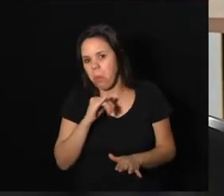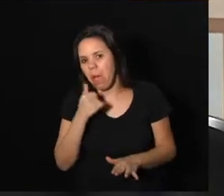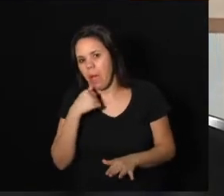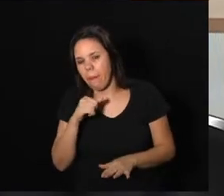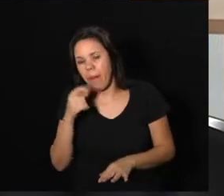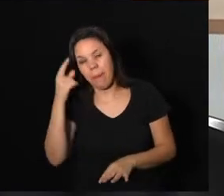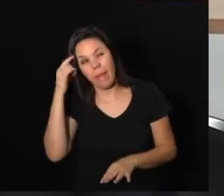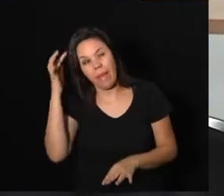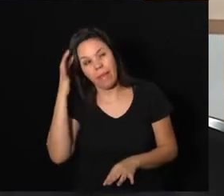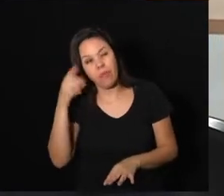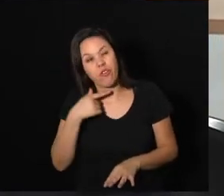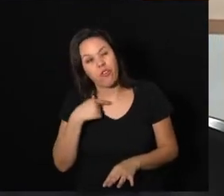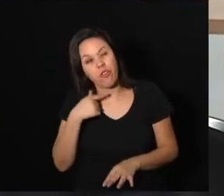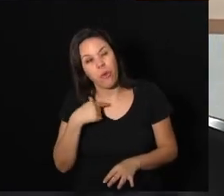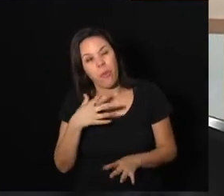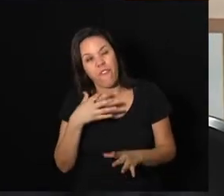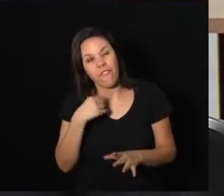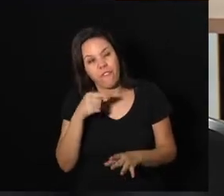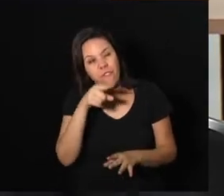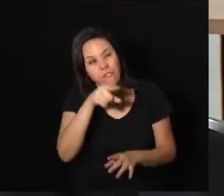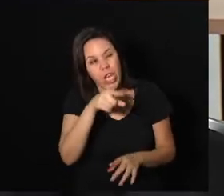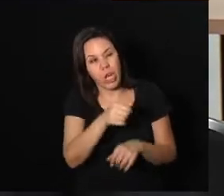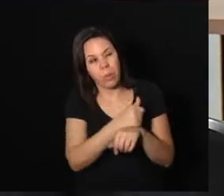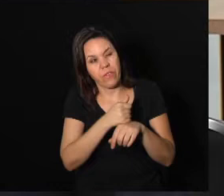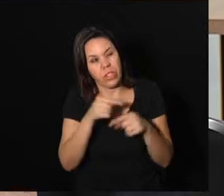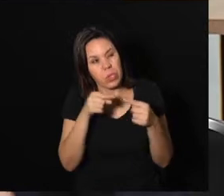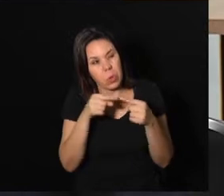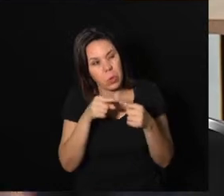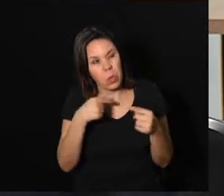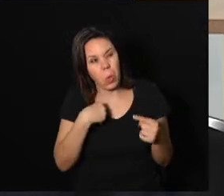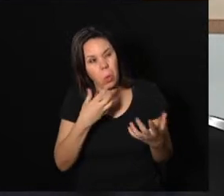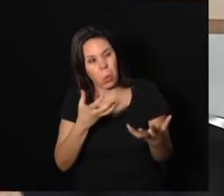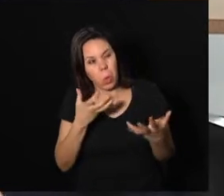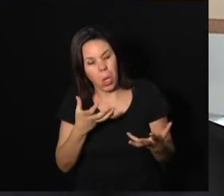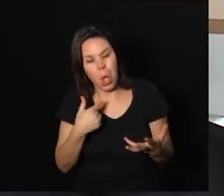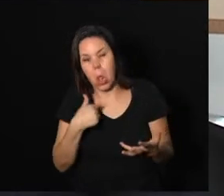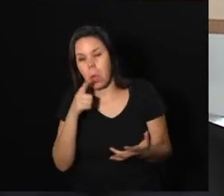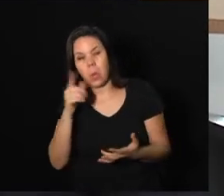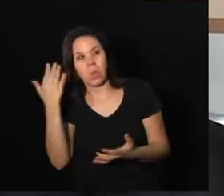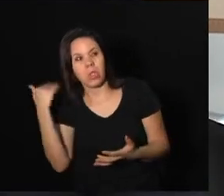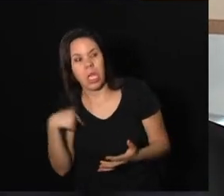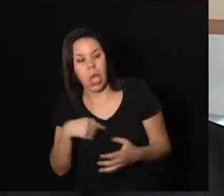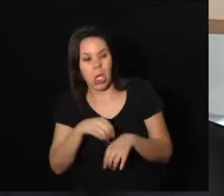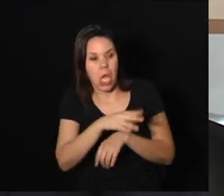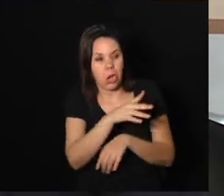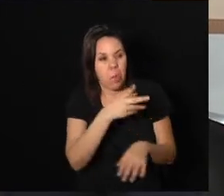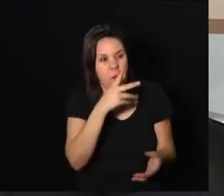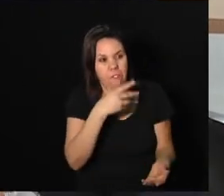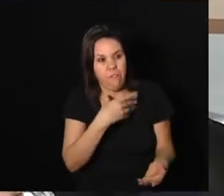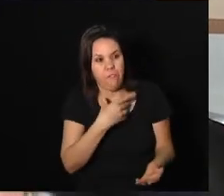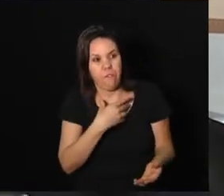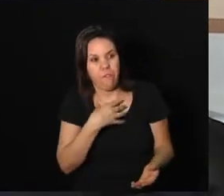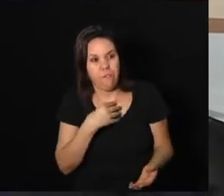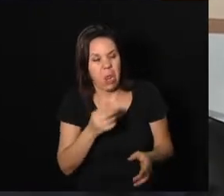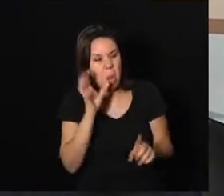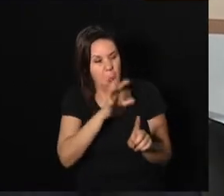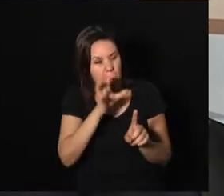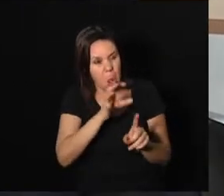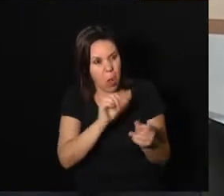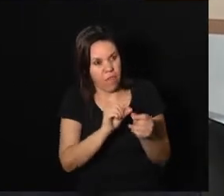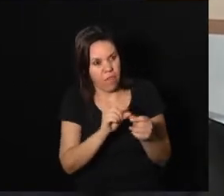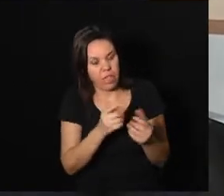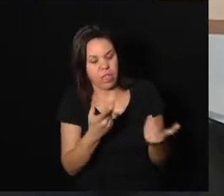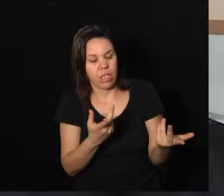idealizaram uma profissão, idealizaram fazer algo que não conseguiram, às vezes ele tenta passar para o filho, para se ver realizado no